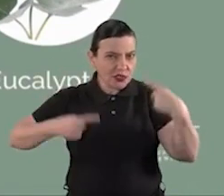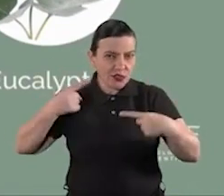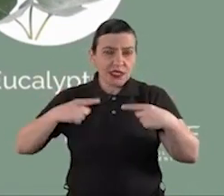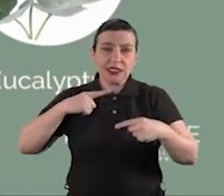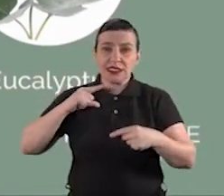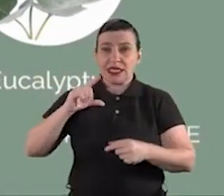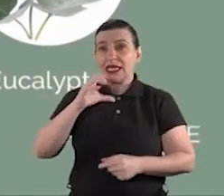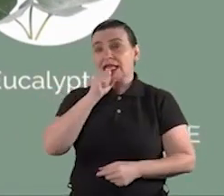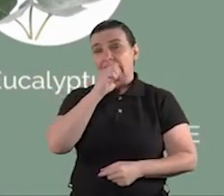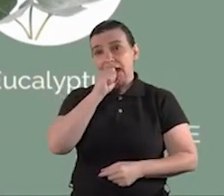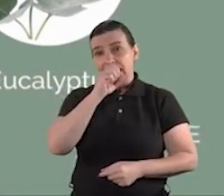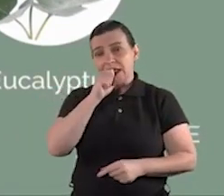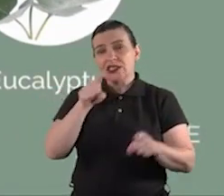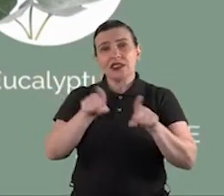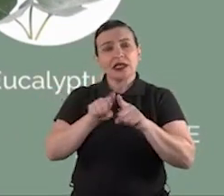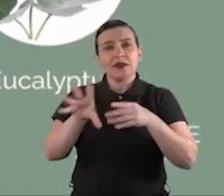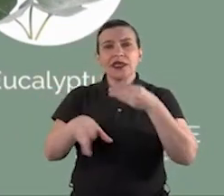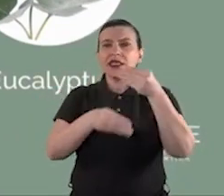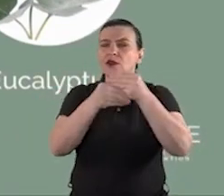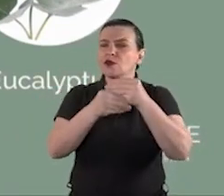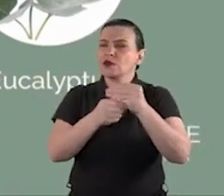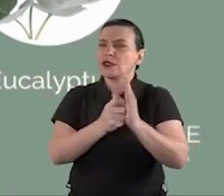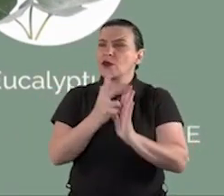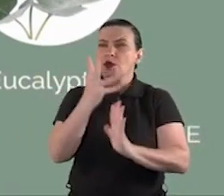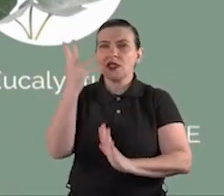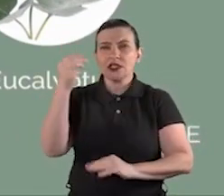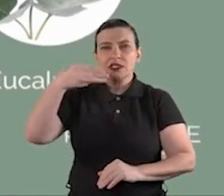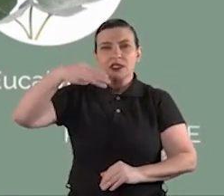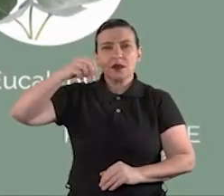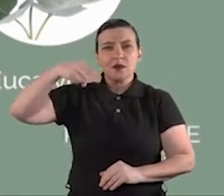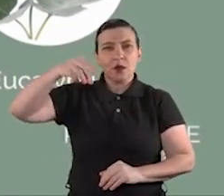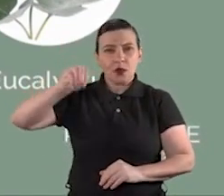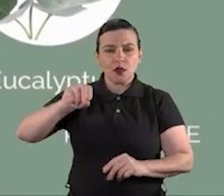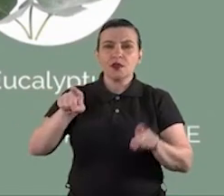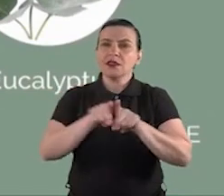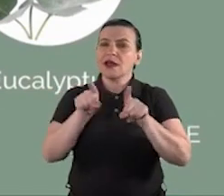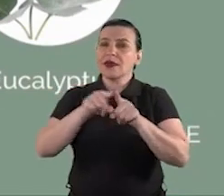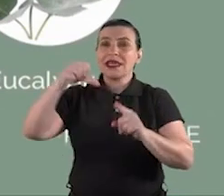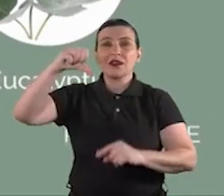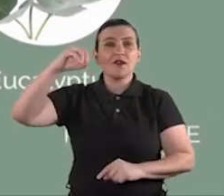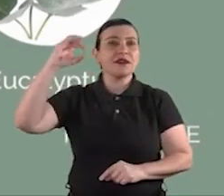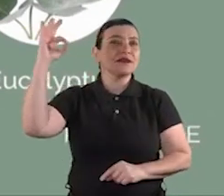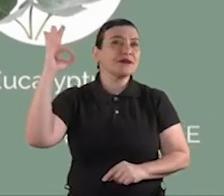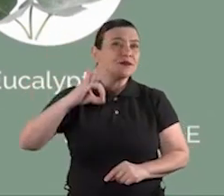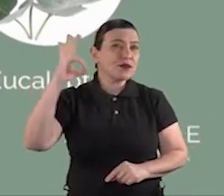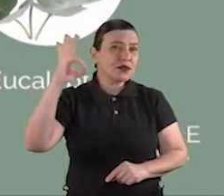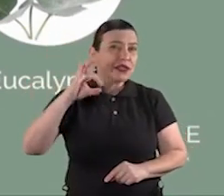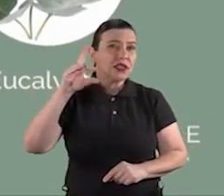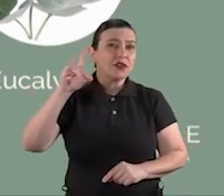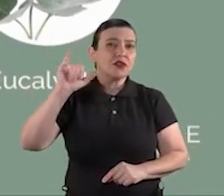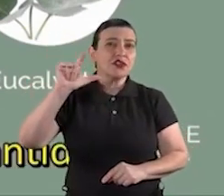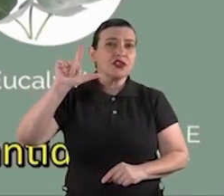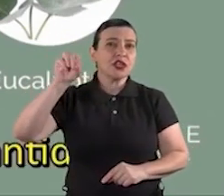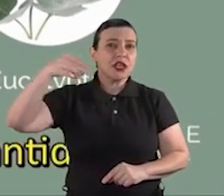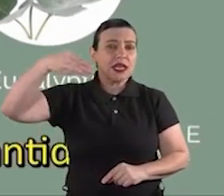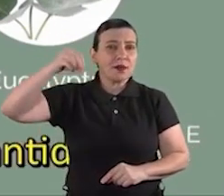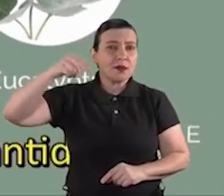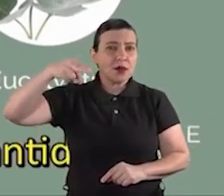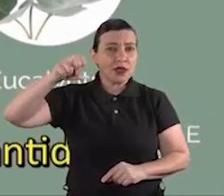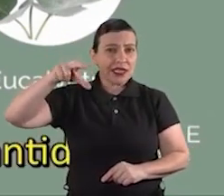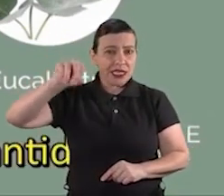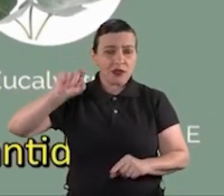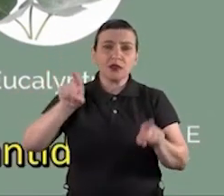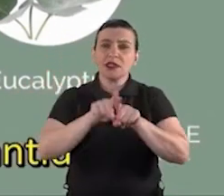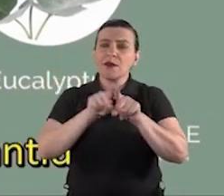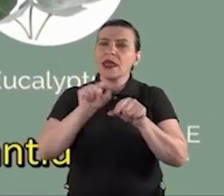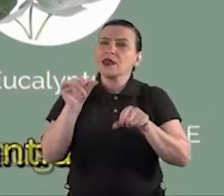ele contém laranja selvagem que inclui altas quantidades de monoterpenos mais de noventa porcento Dede limoneno o óleo